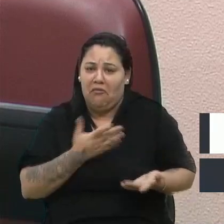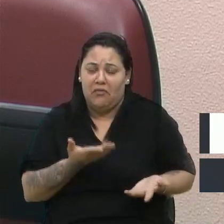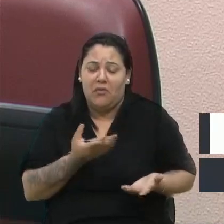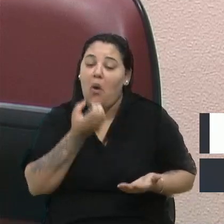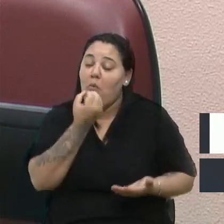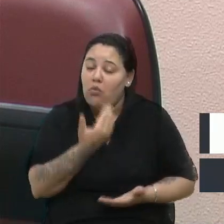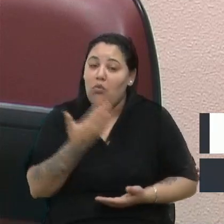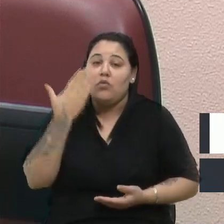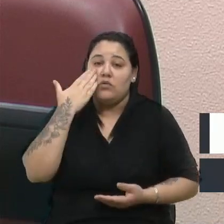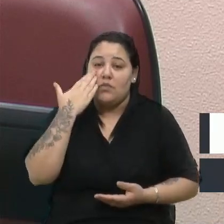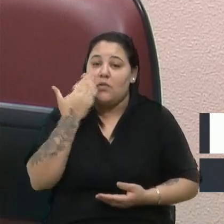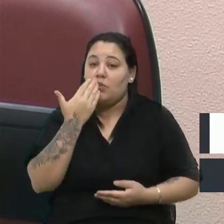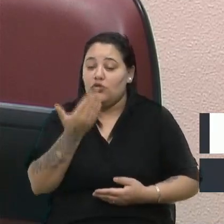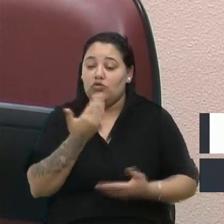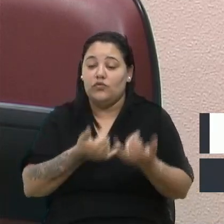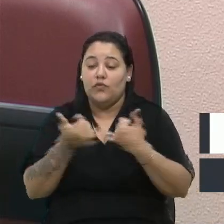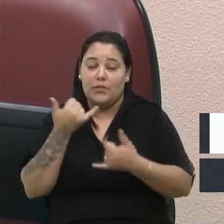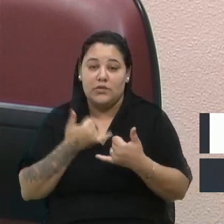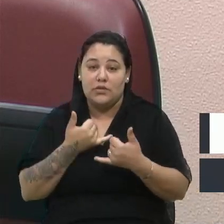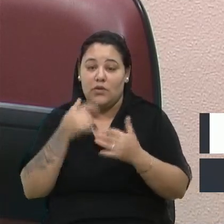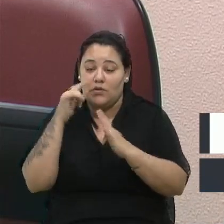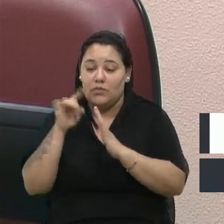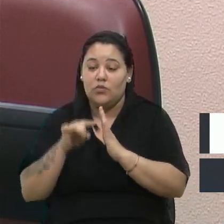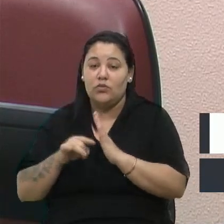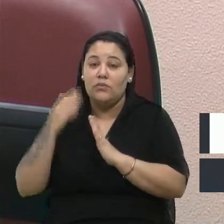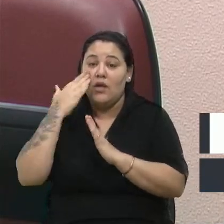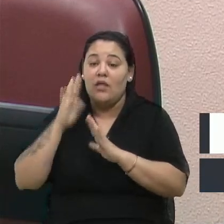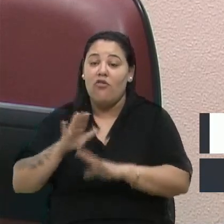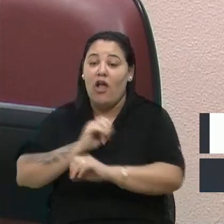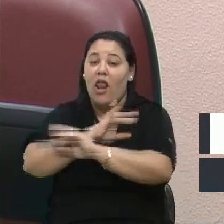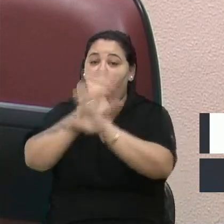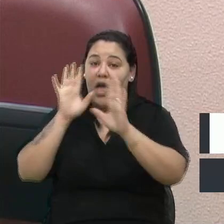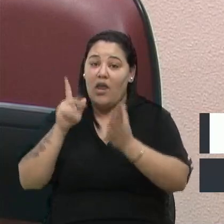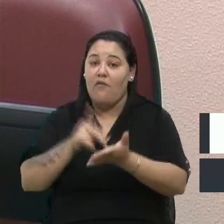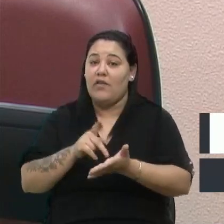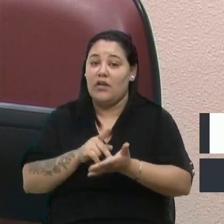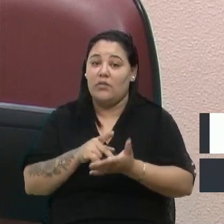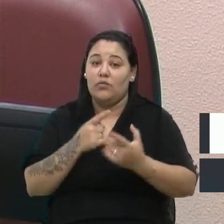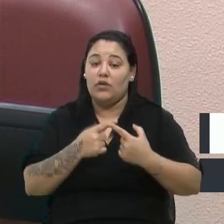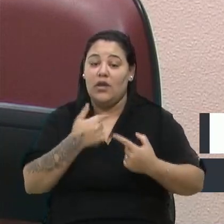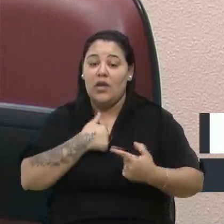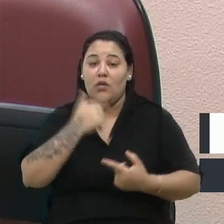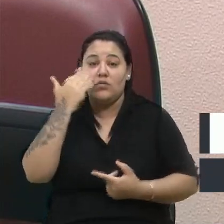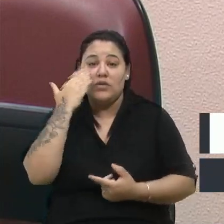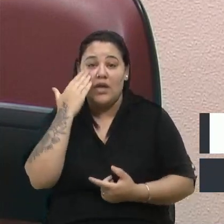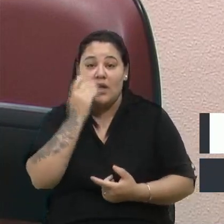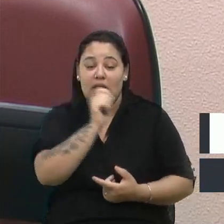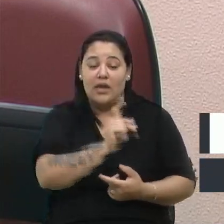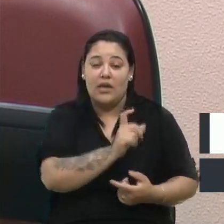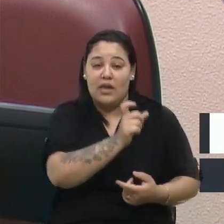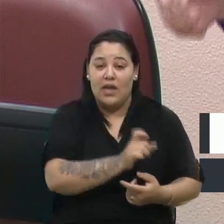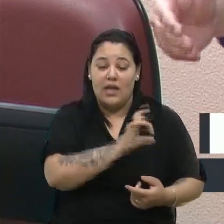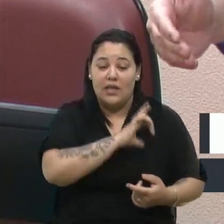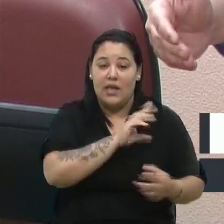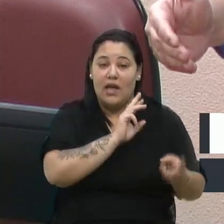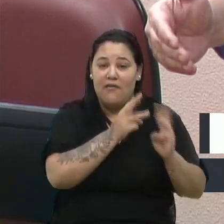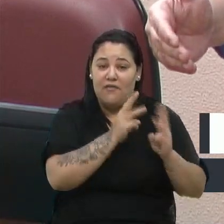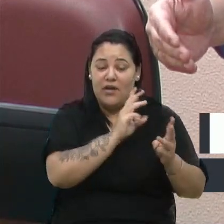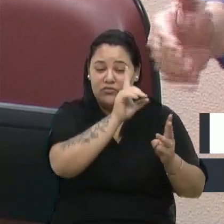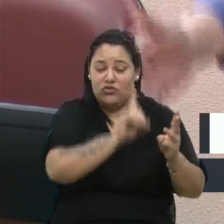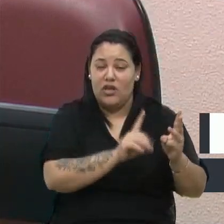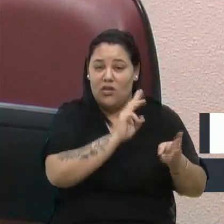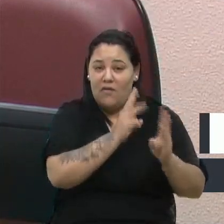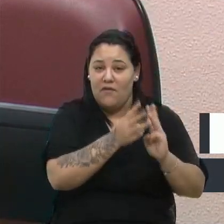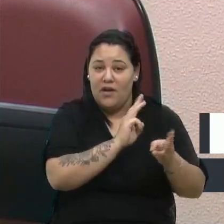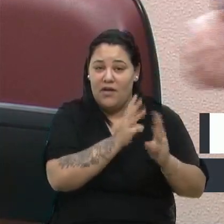saber desse pedido de informação realmente a verdade. Porque o que eu sei é que quem tem a van, o direito à van,